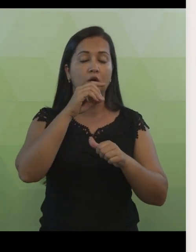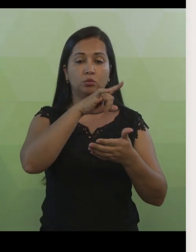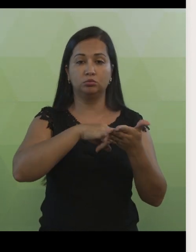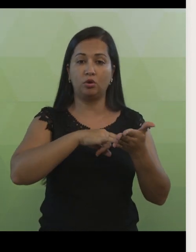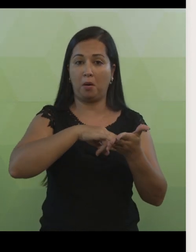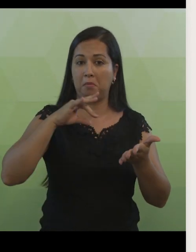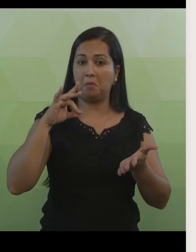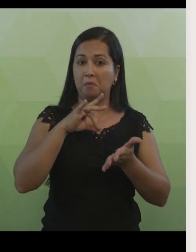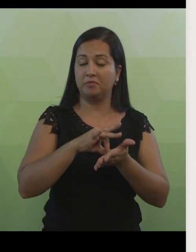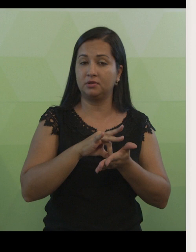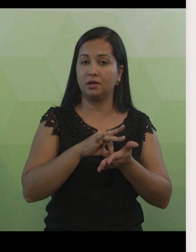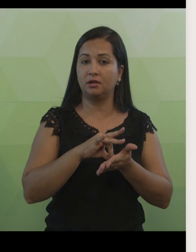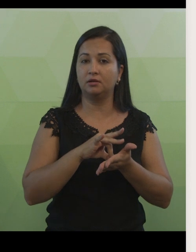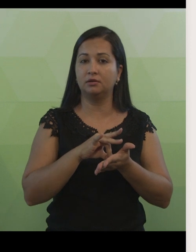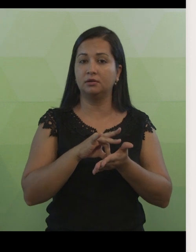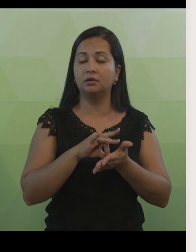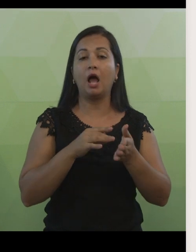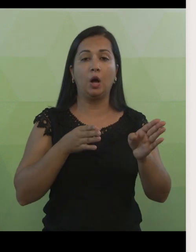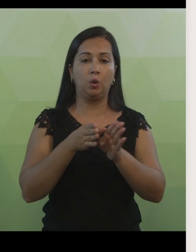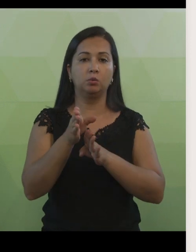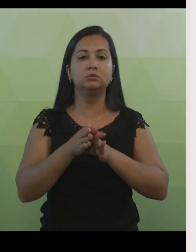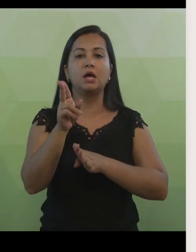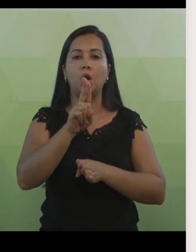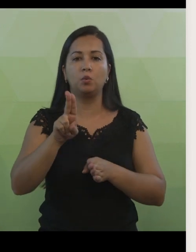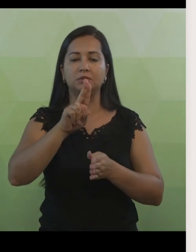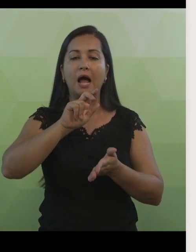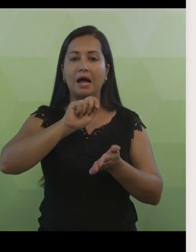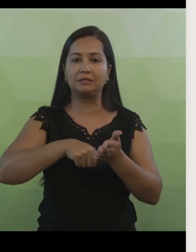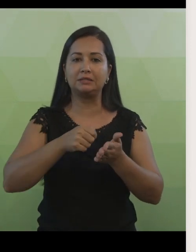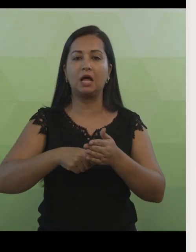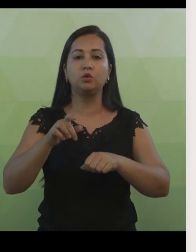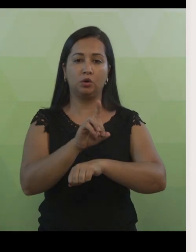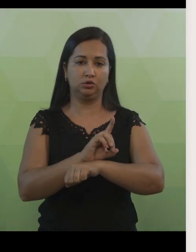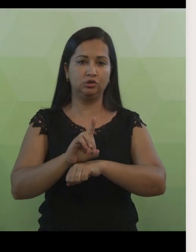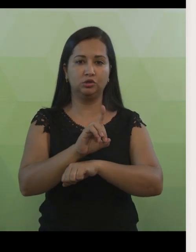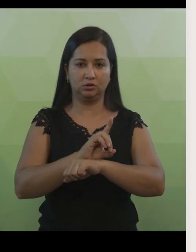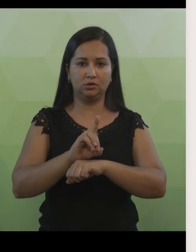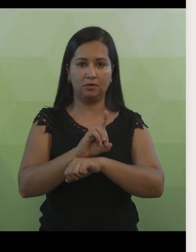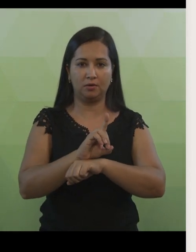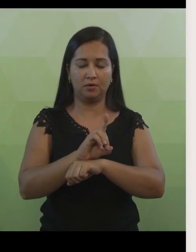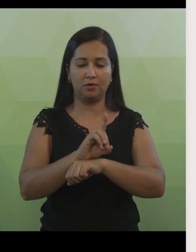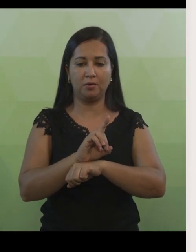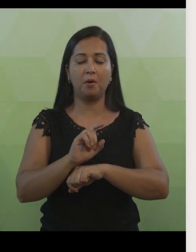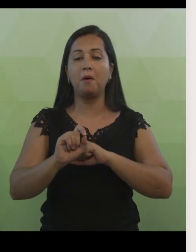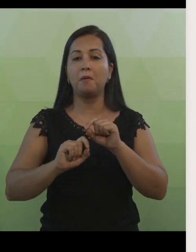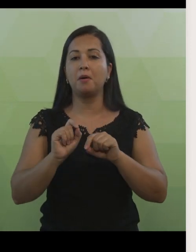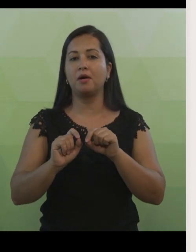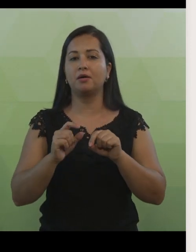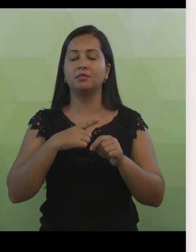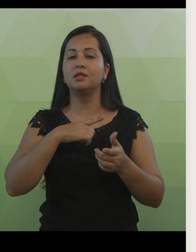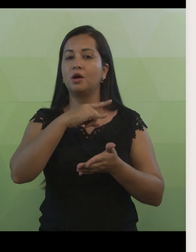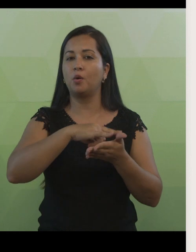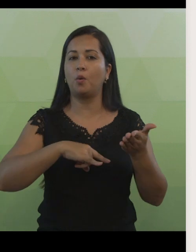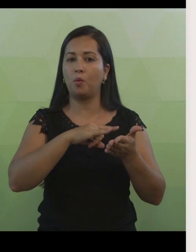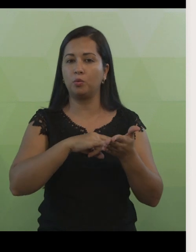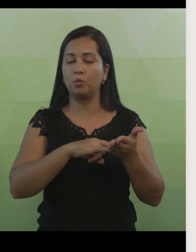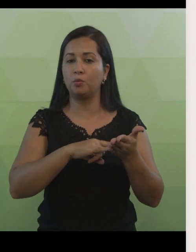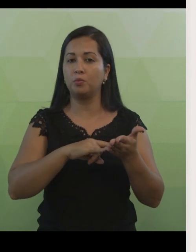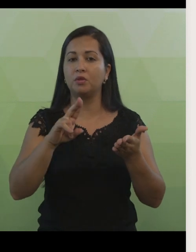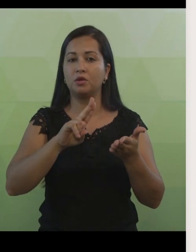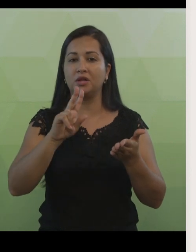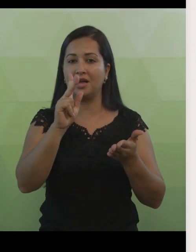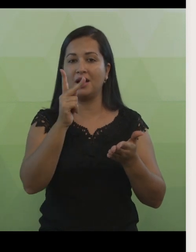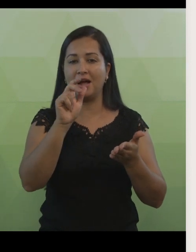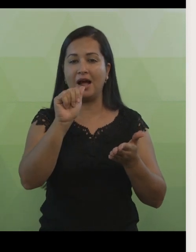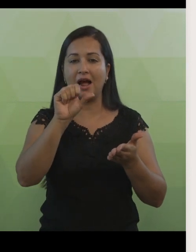utilizado o conceito de assinatura digital. O que seria a assinatura digital? O documento é submetido a uma função chamada função hash.